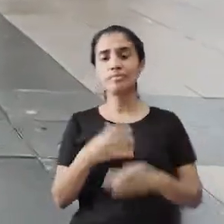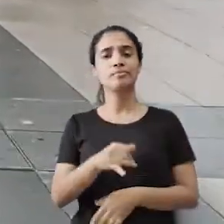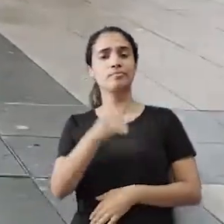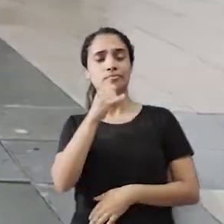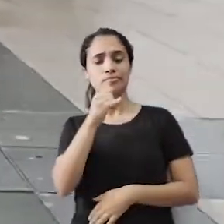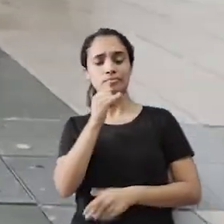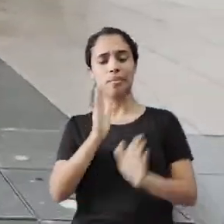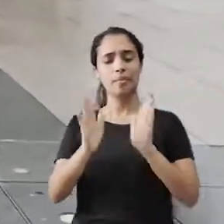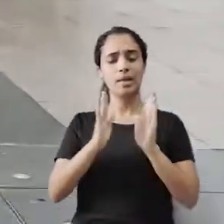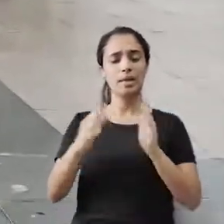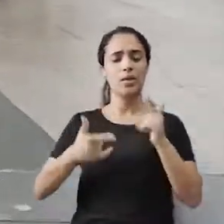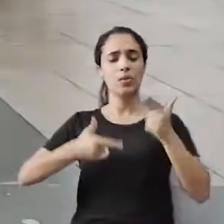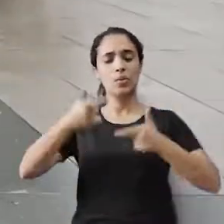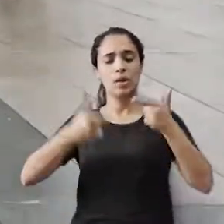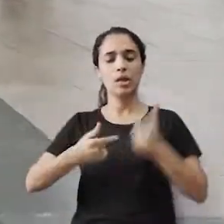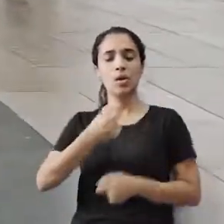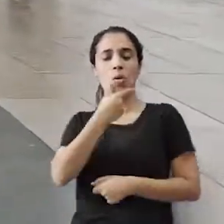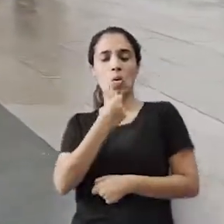e pediu para